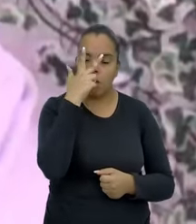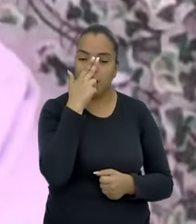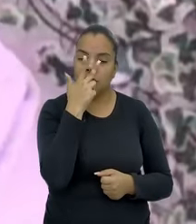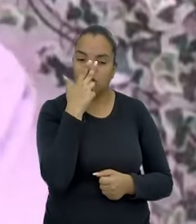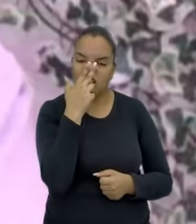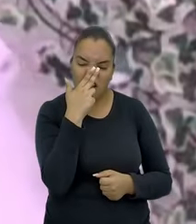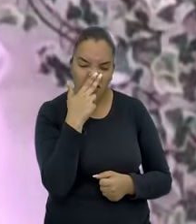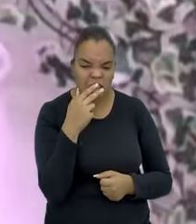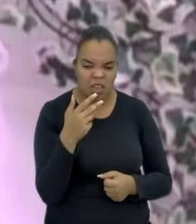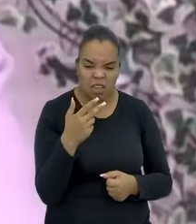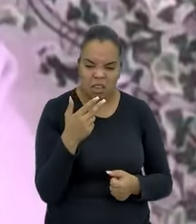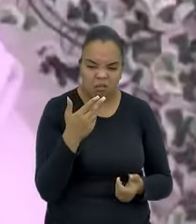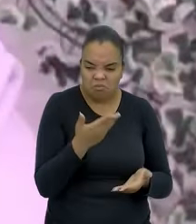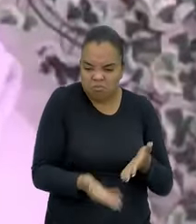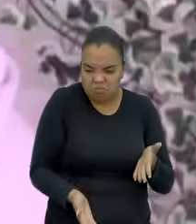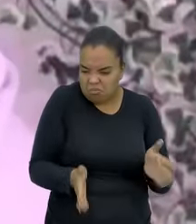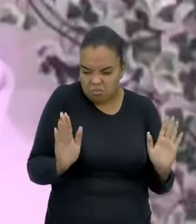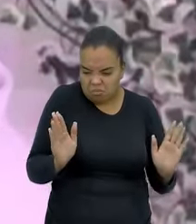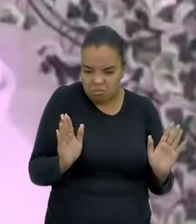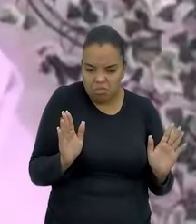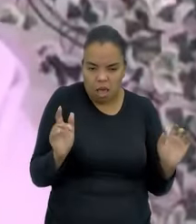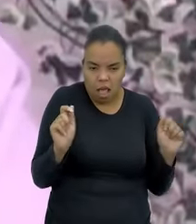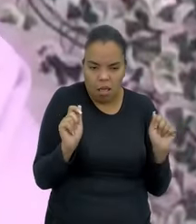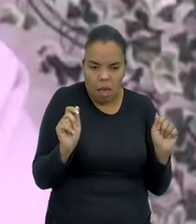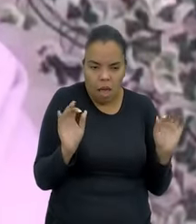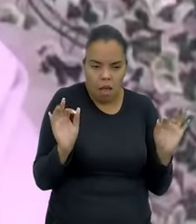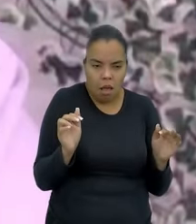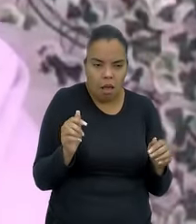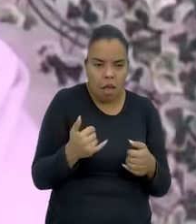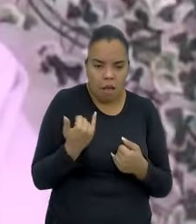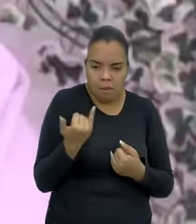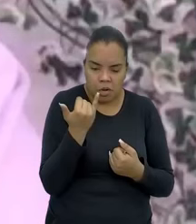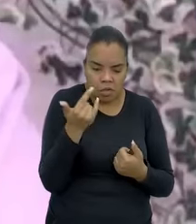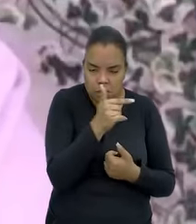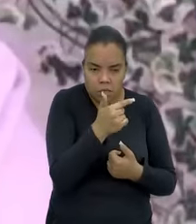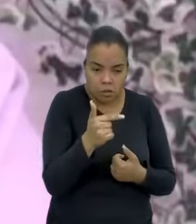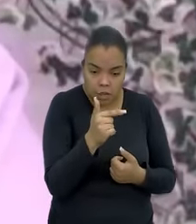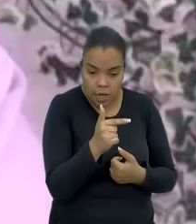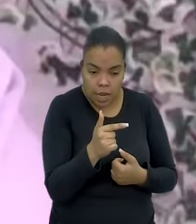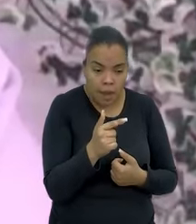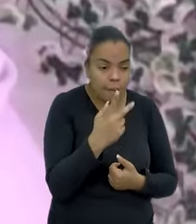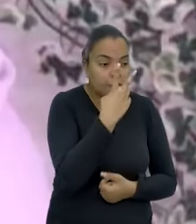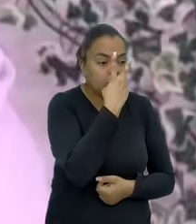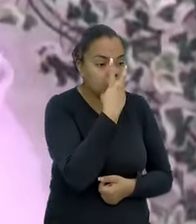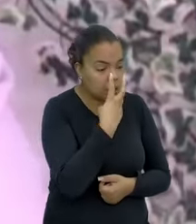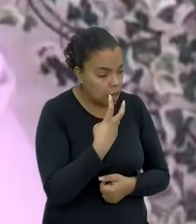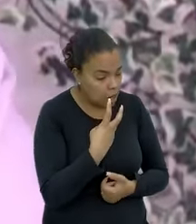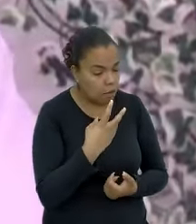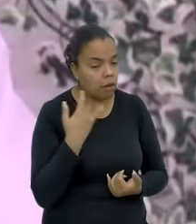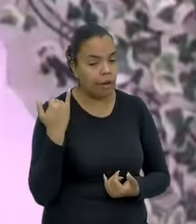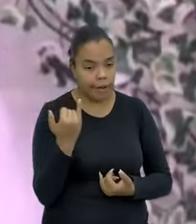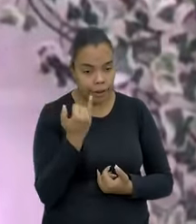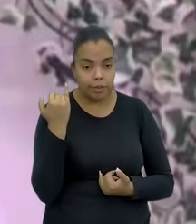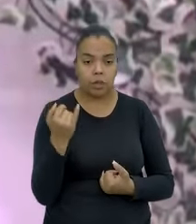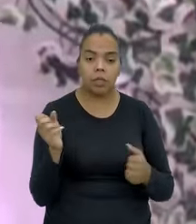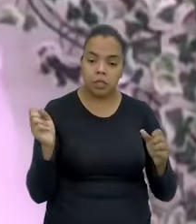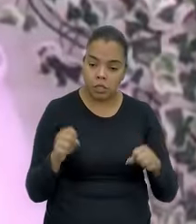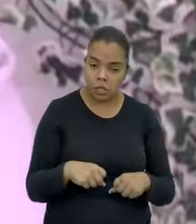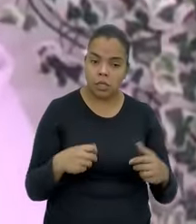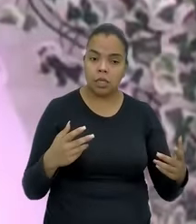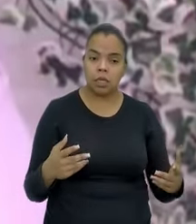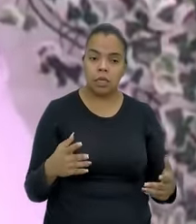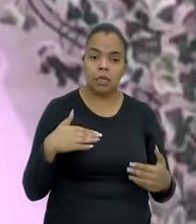precisar ao entrar na sala de aula após alguns minutos é de aula os alunos